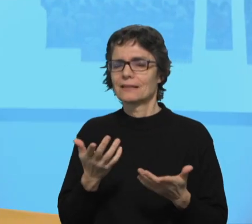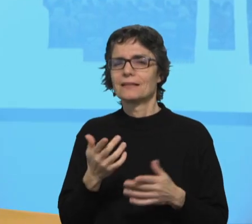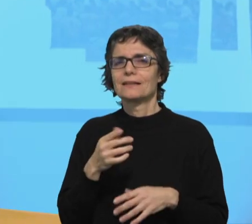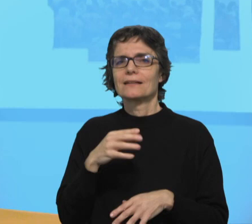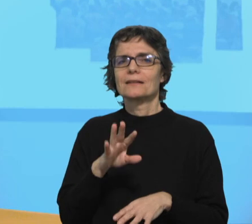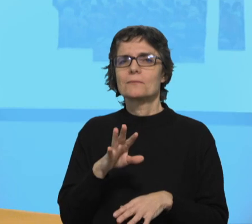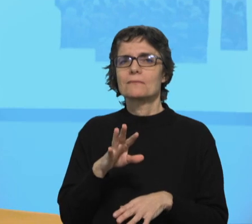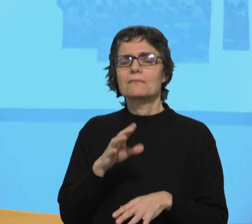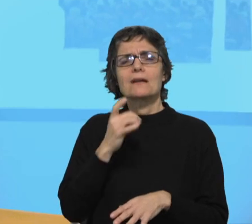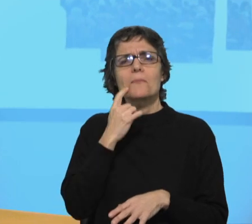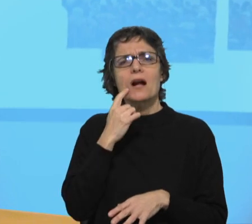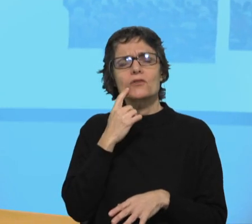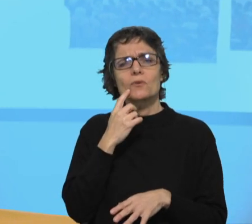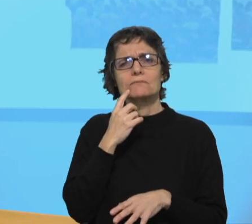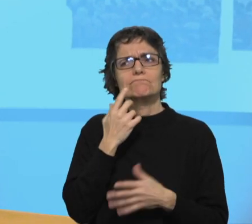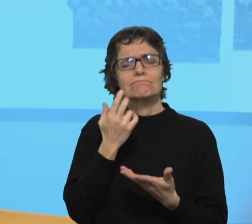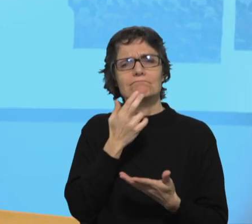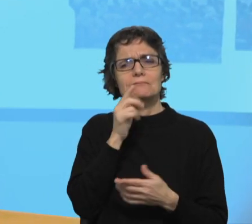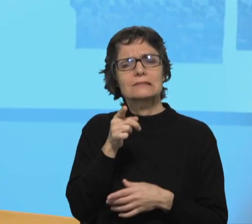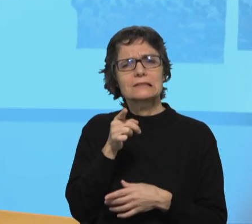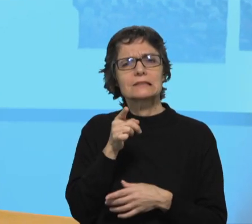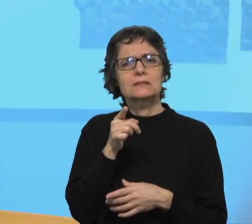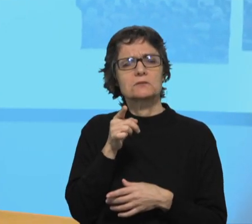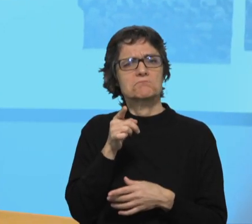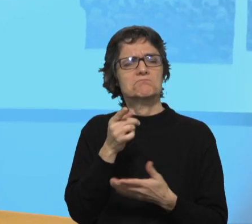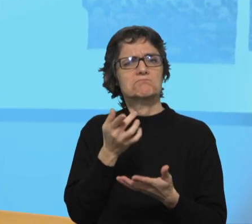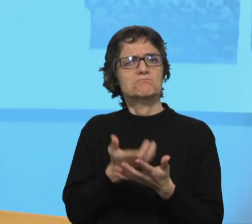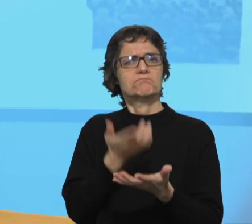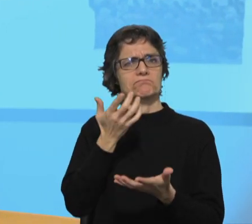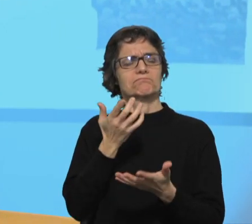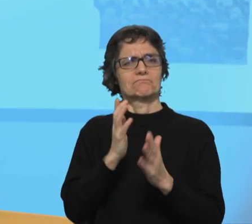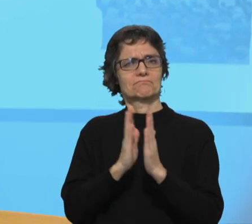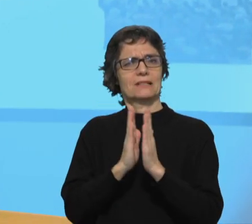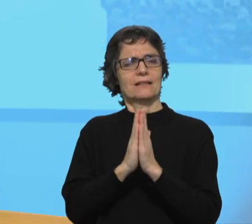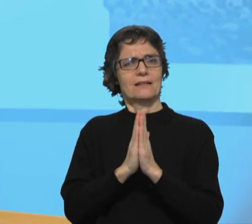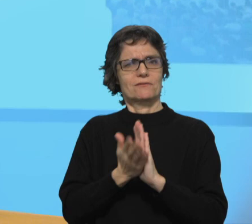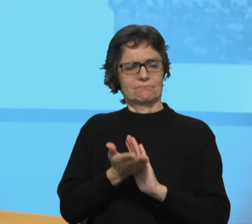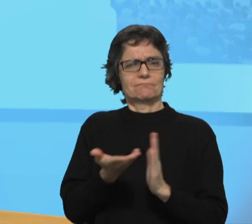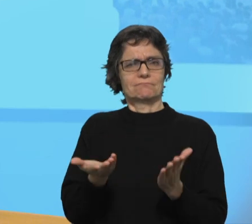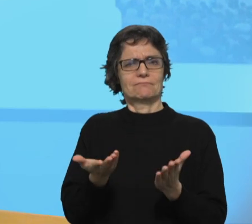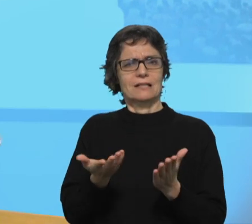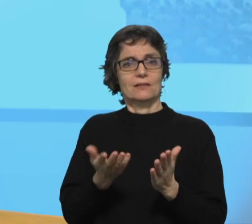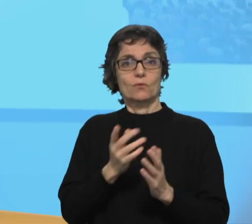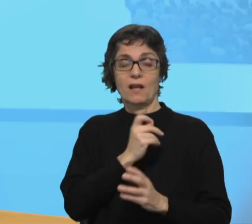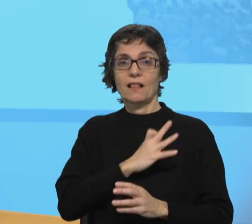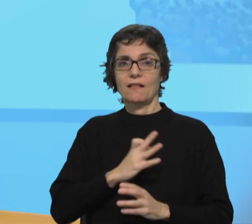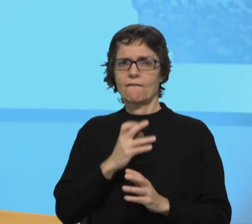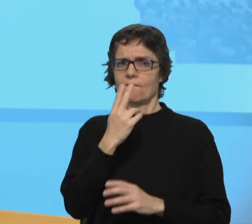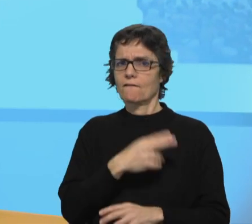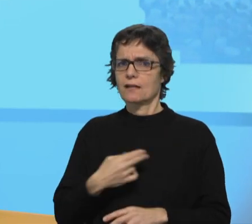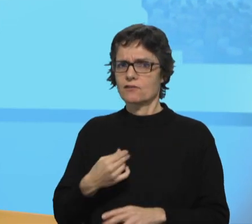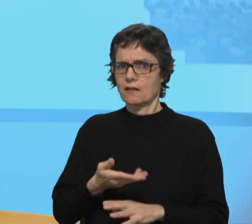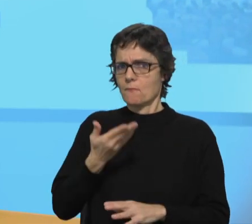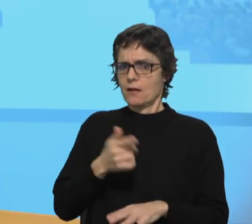Curiosamente, a Páscoa é o eixo por excelência da Igreja e da fé cristã, não é? E logo, desde aí, este é